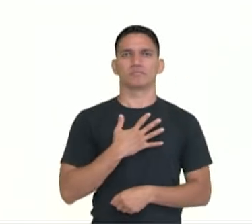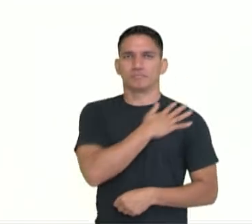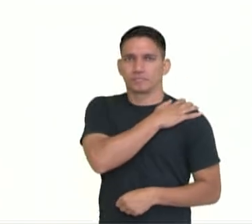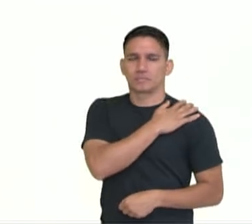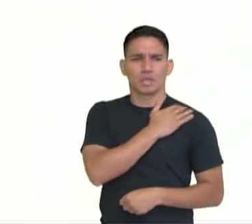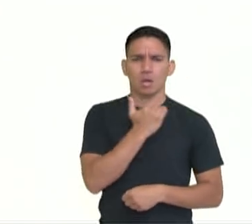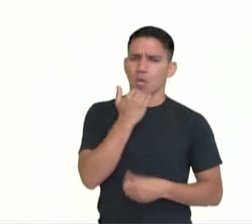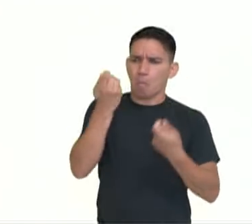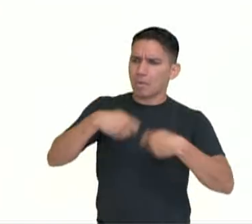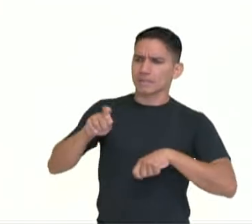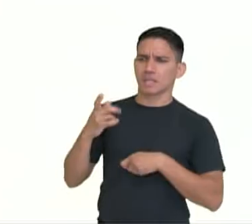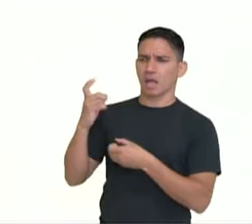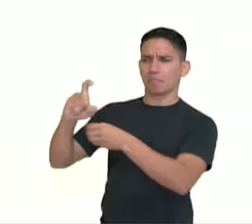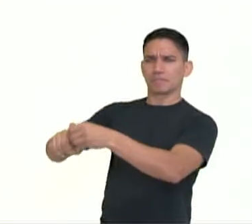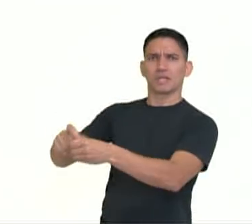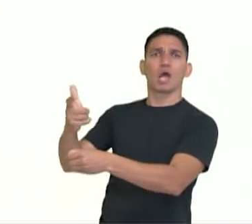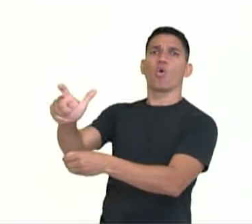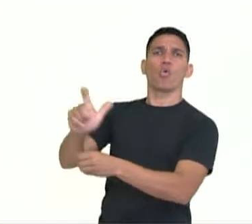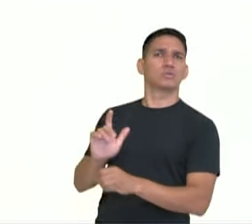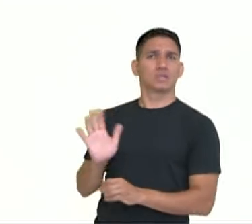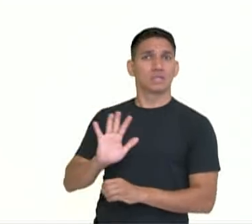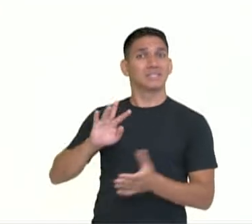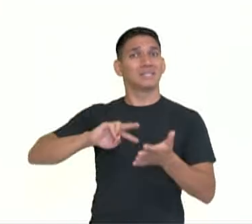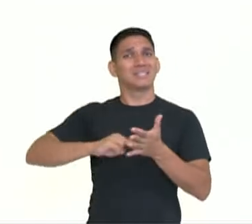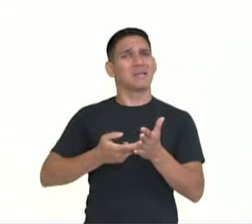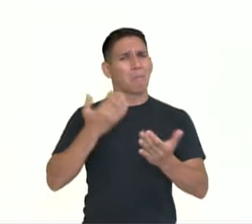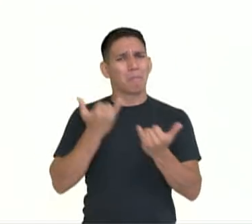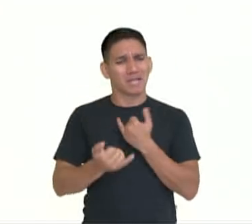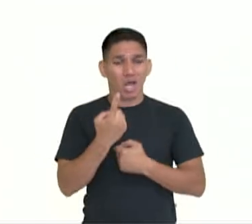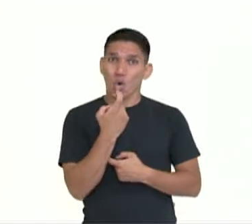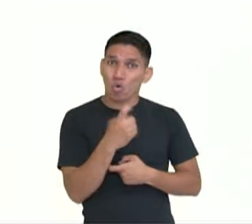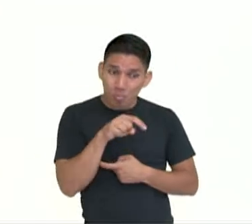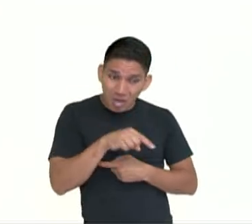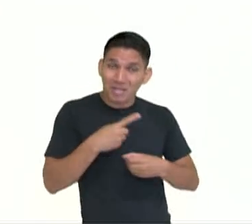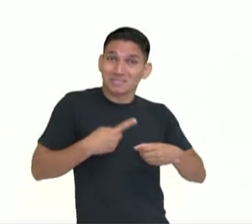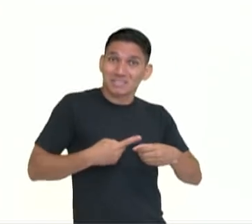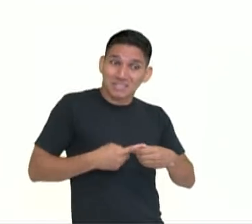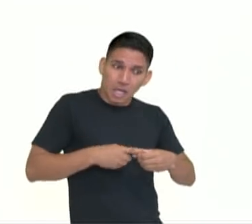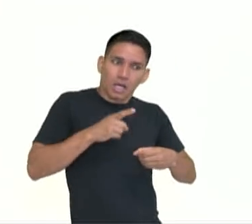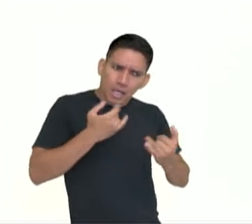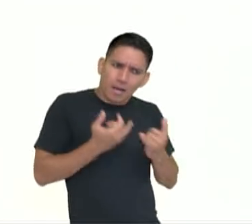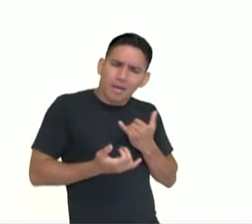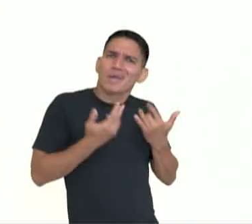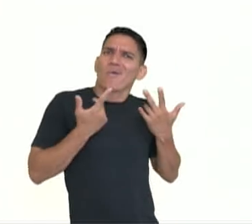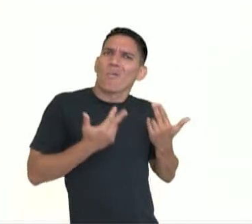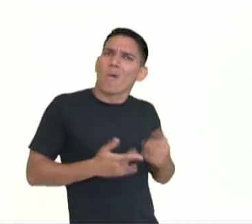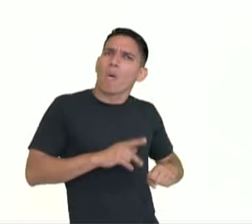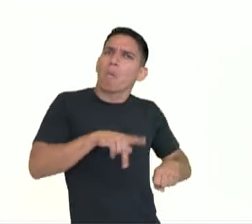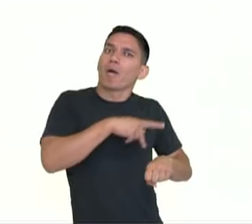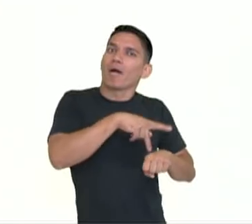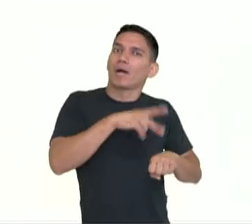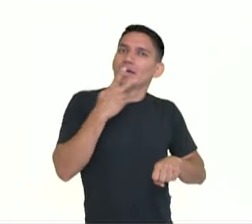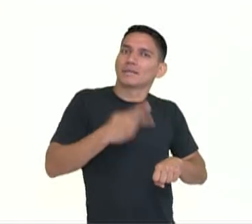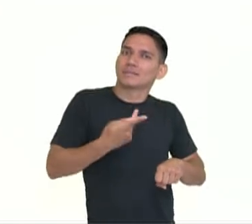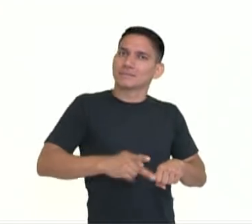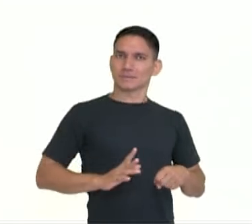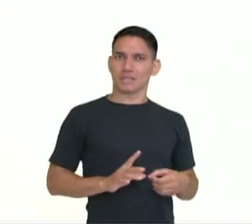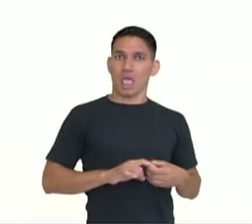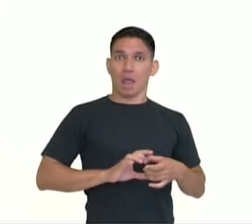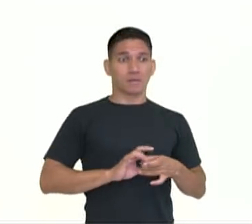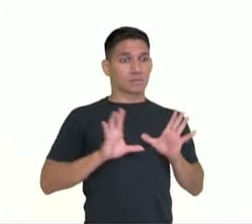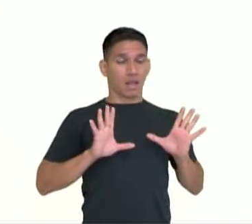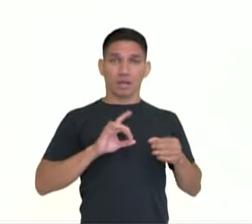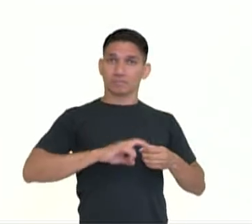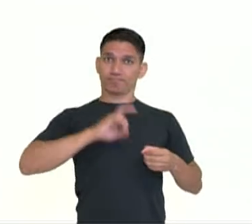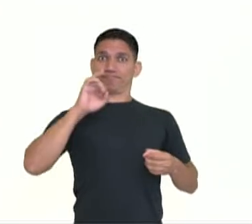Tá? Então é como se uma cidade só fosse um país inteiro. Tá? Tivesse toda a autonomia que um país tem.